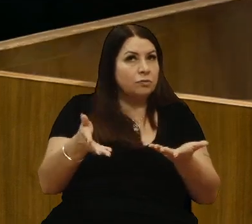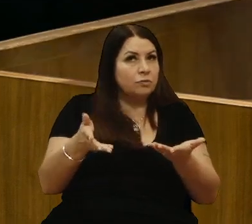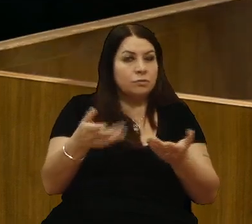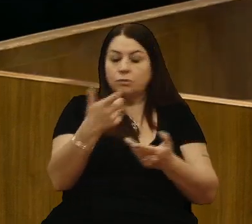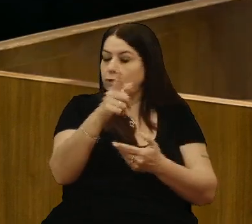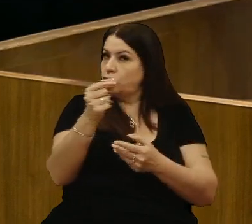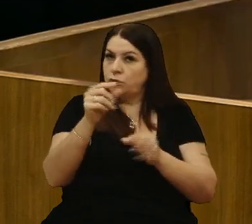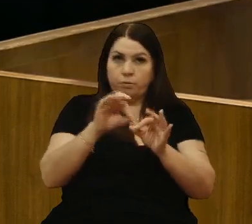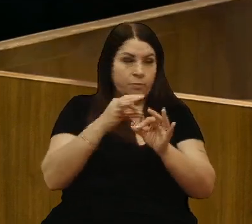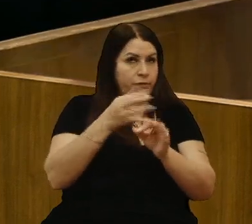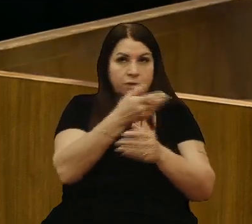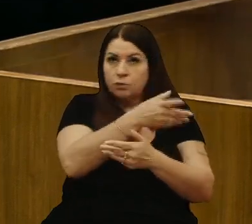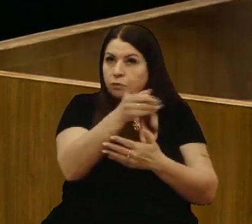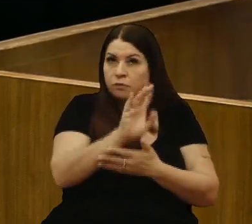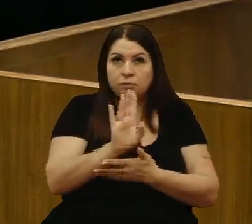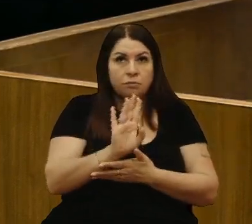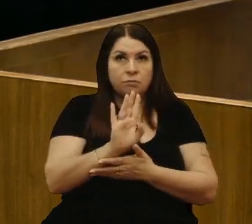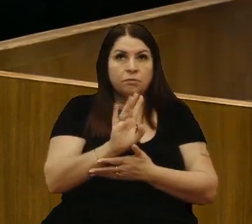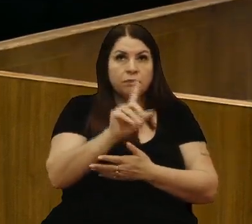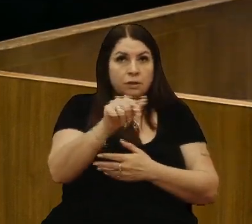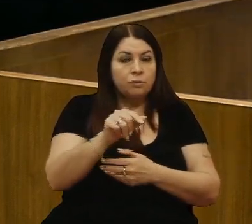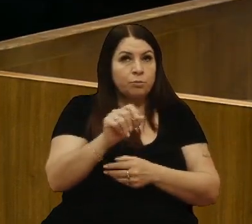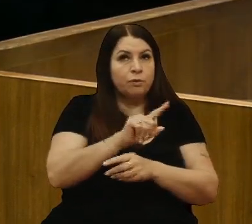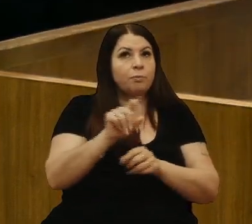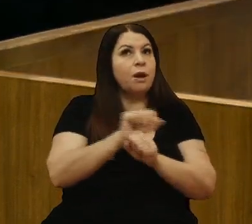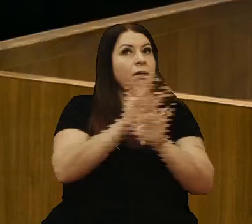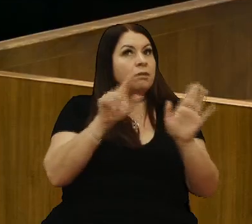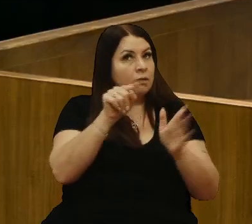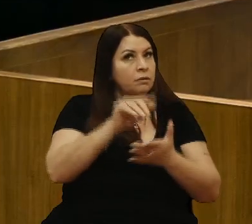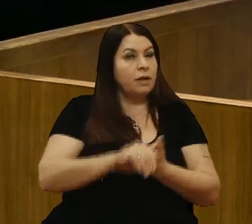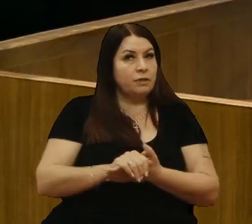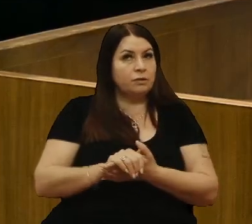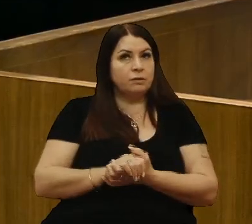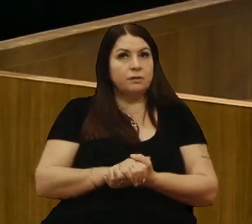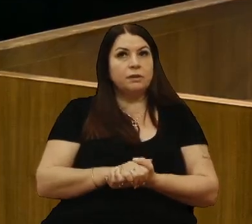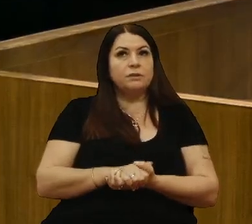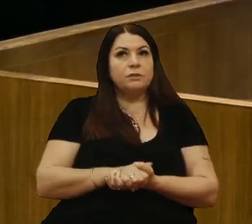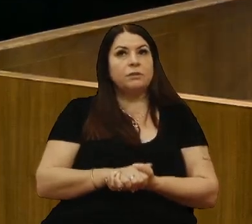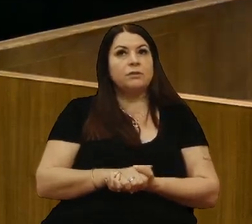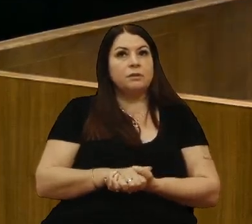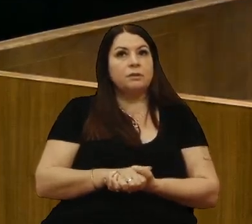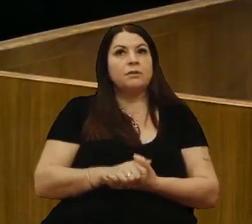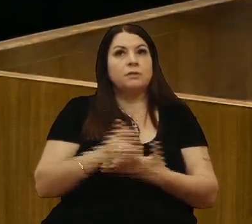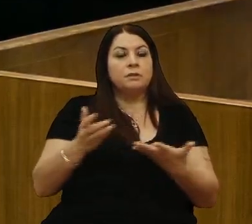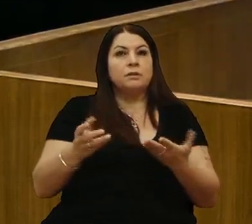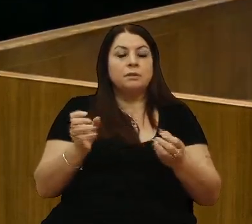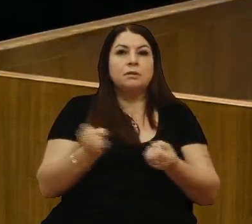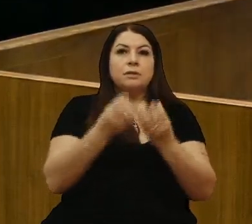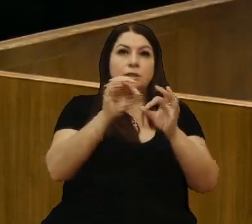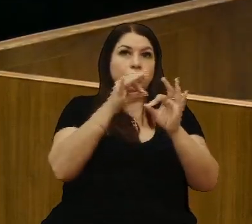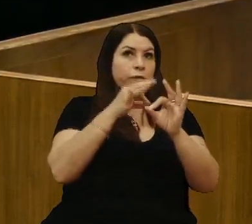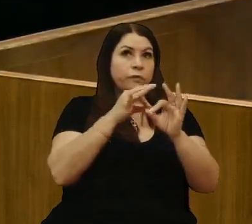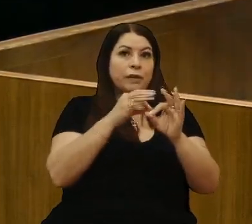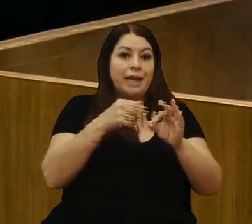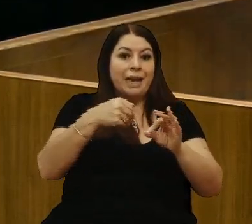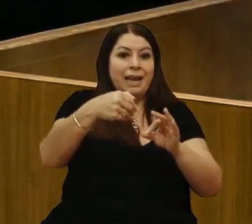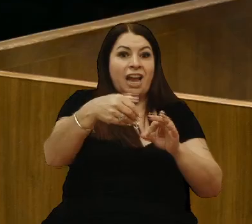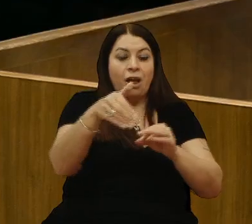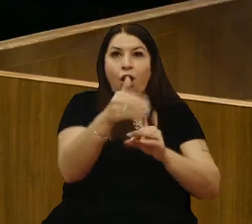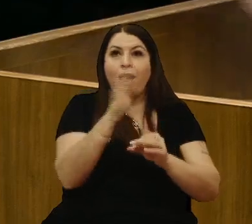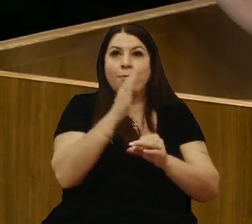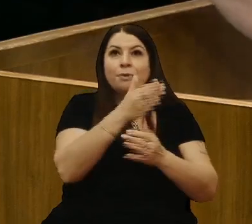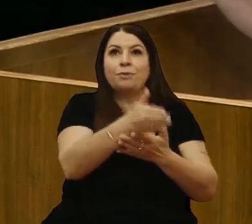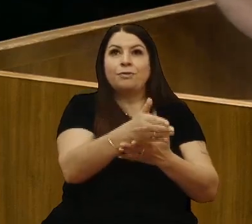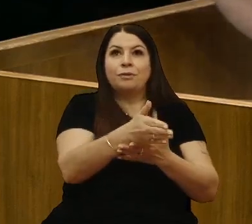não tem dinheiro depois. E isso tem que ficar muito claro. Né? A festa da uva é logo ali, gente.